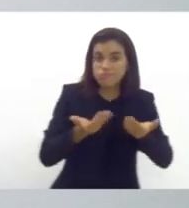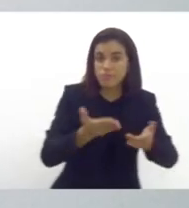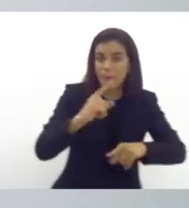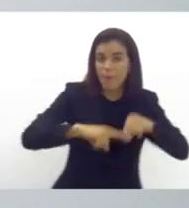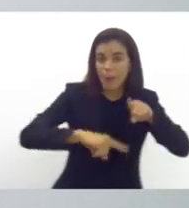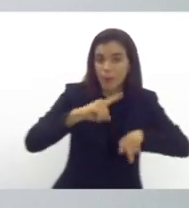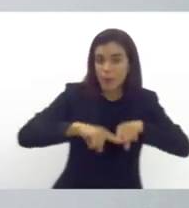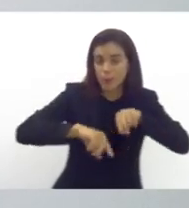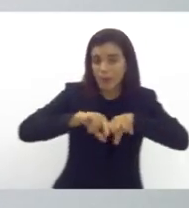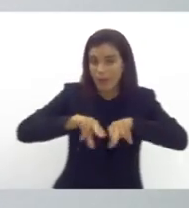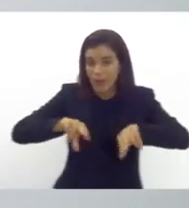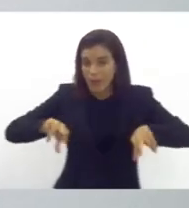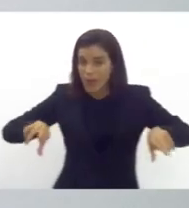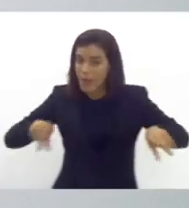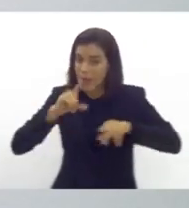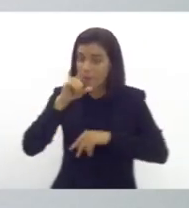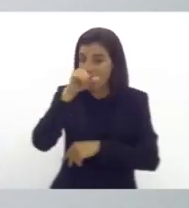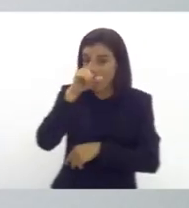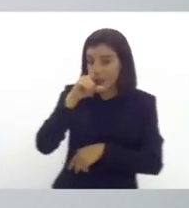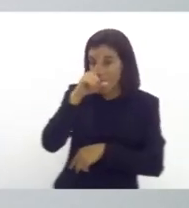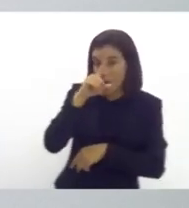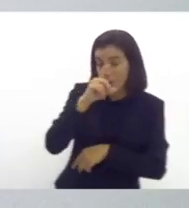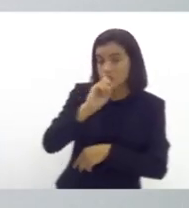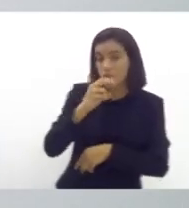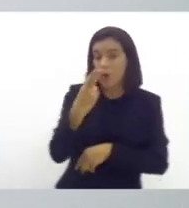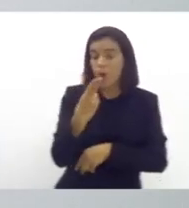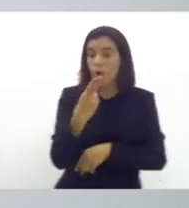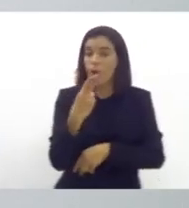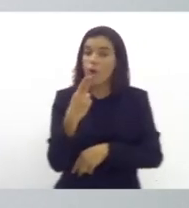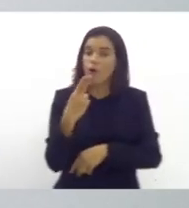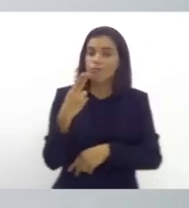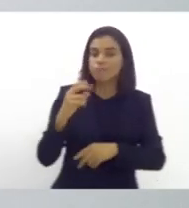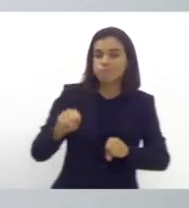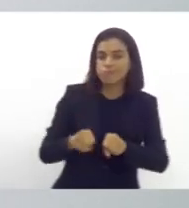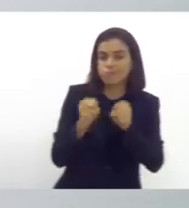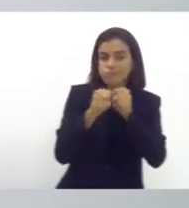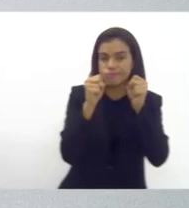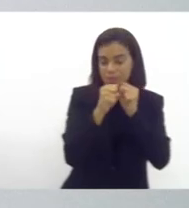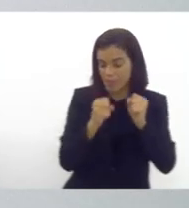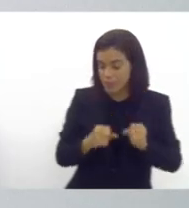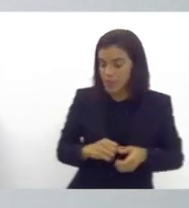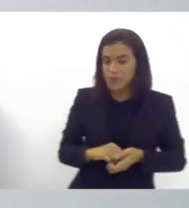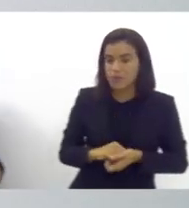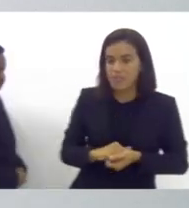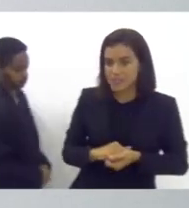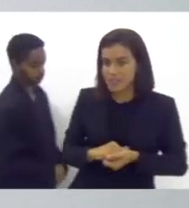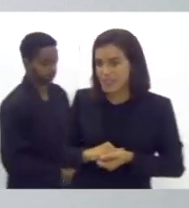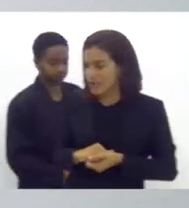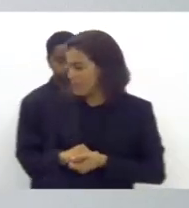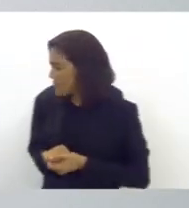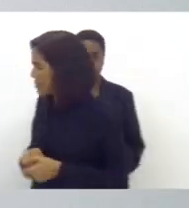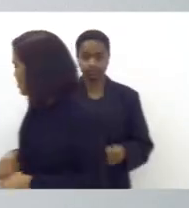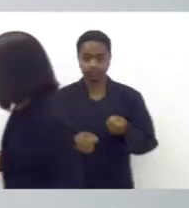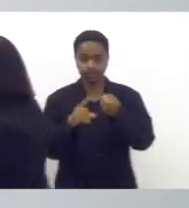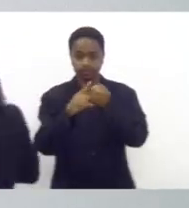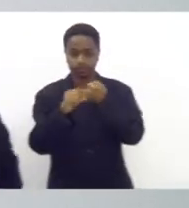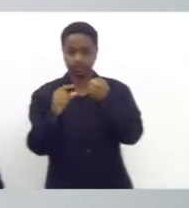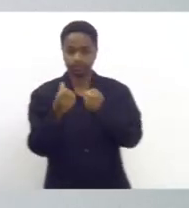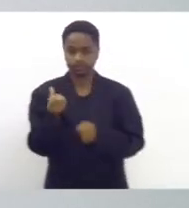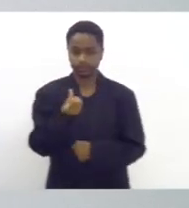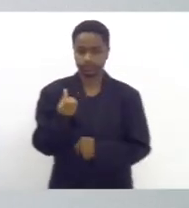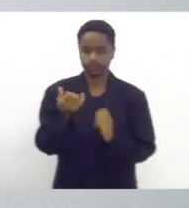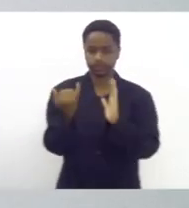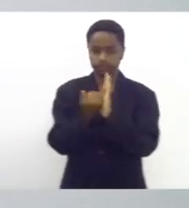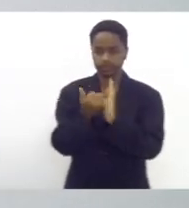serviços considerados perigosos ou nocivos o artigo 6to inciso primeiro eh